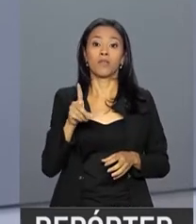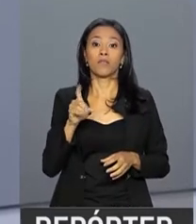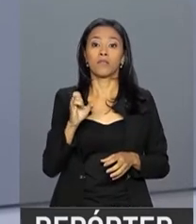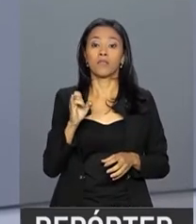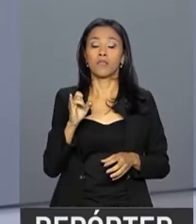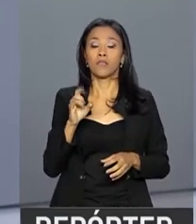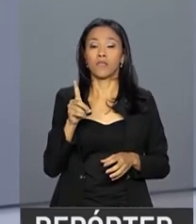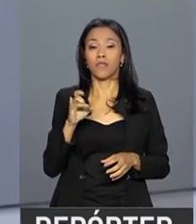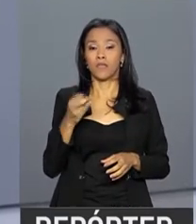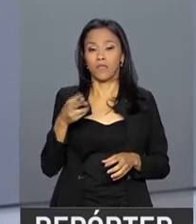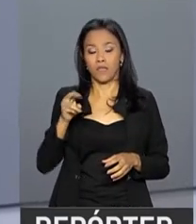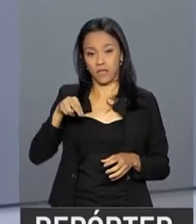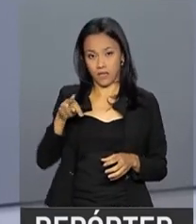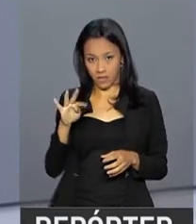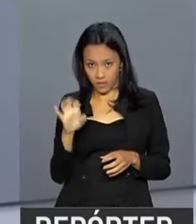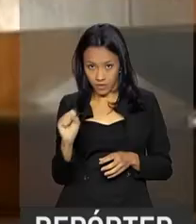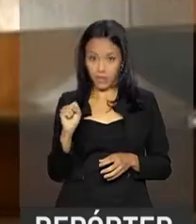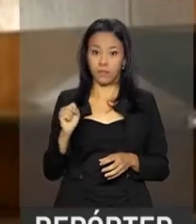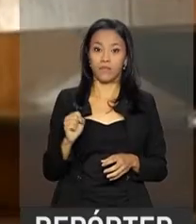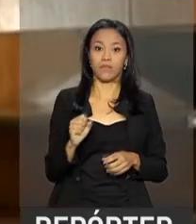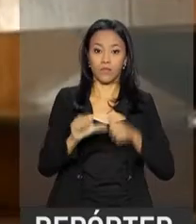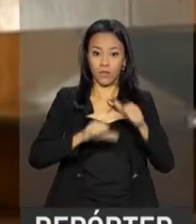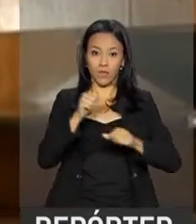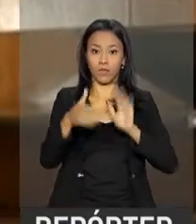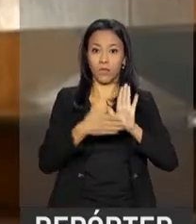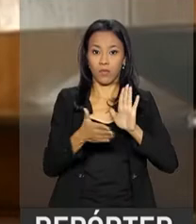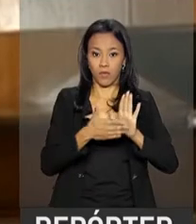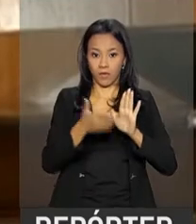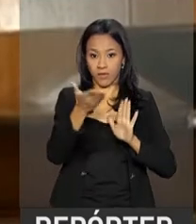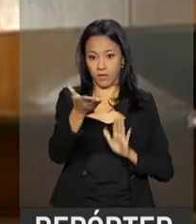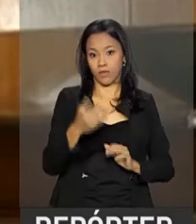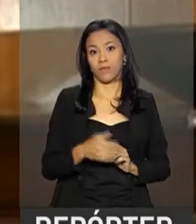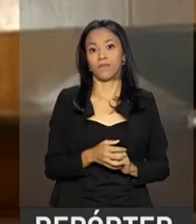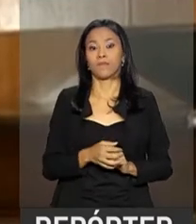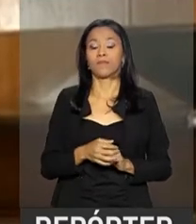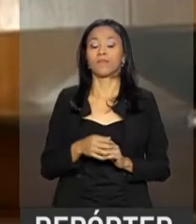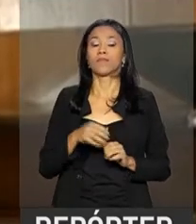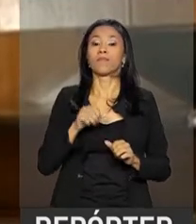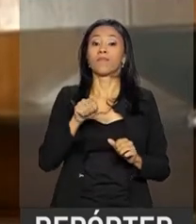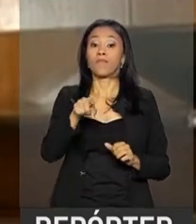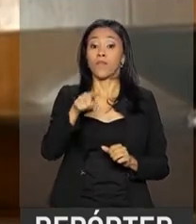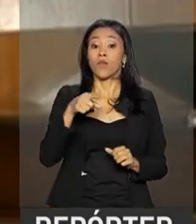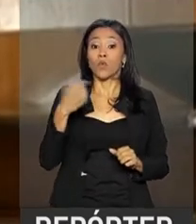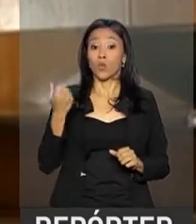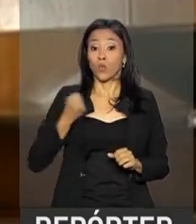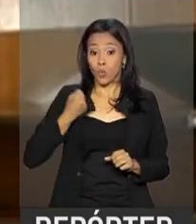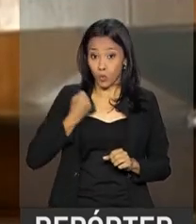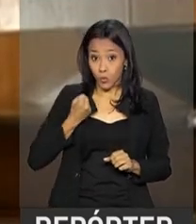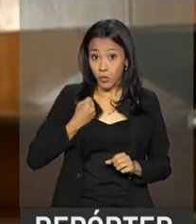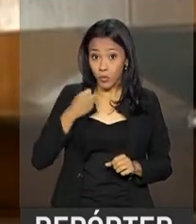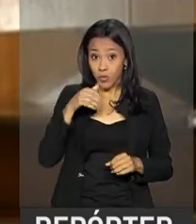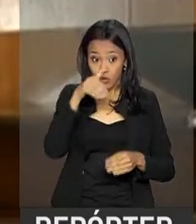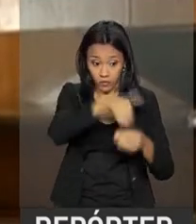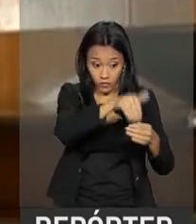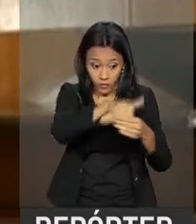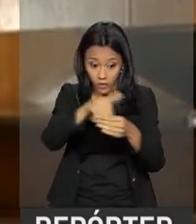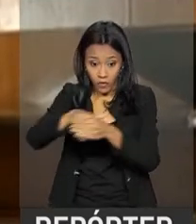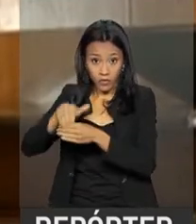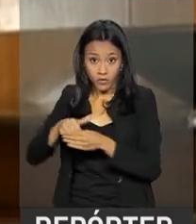aprovar a reforma da previdência o número de votos aumentando e como o número de votos está aumentando sensivelmente